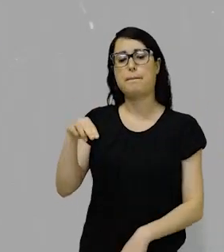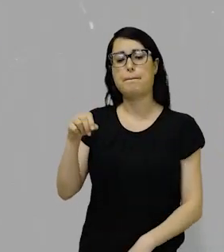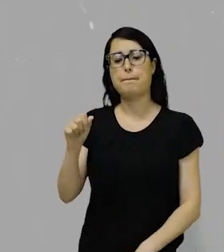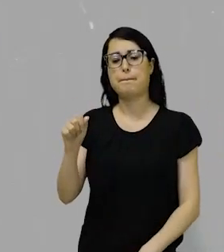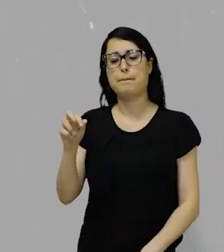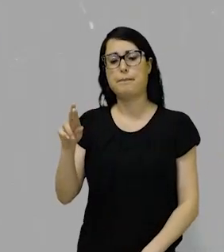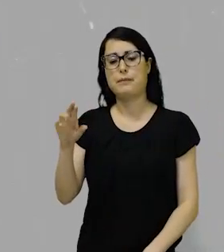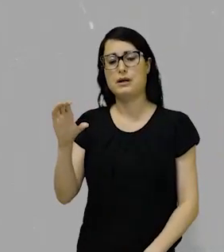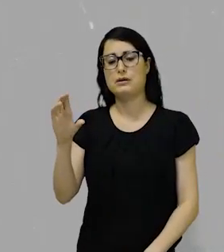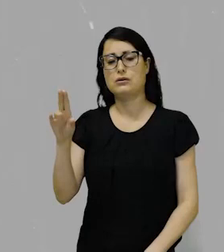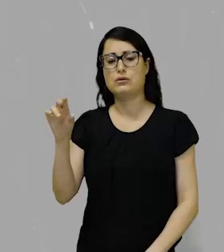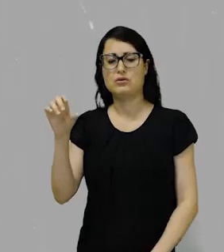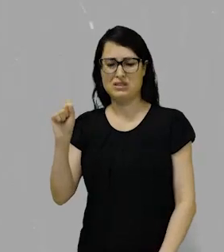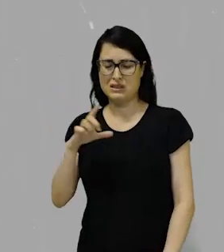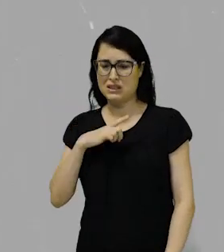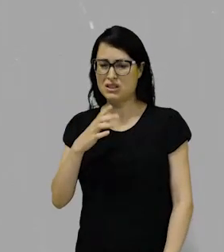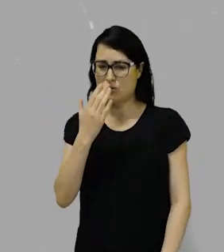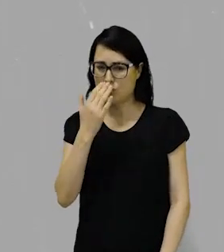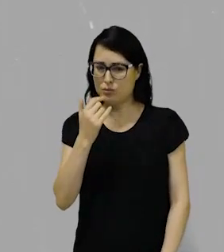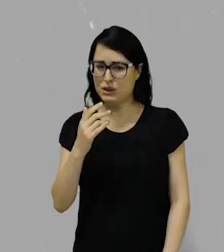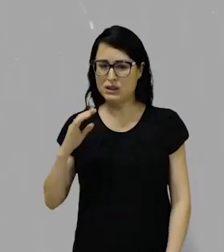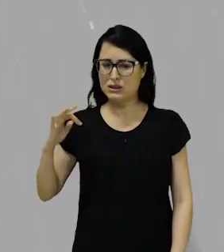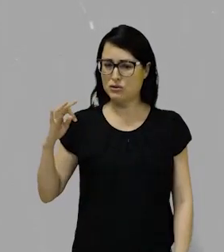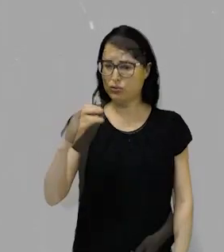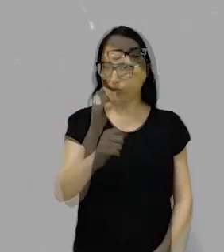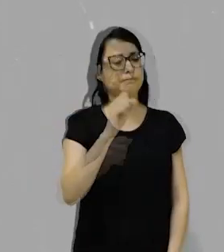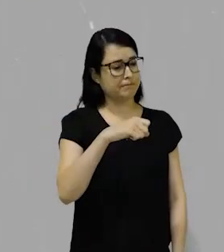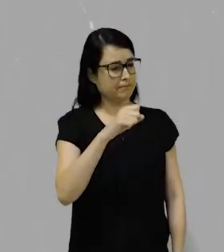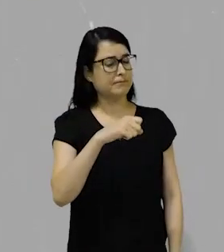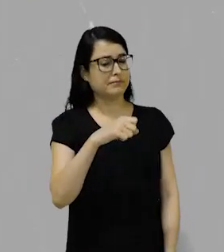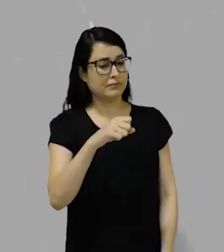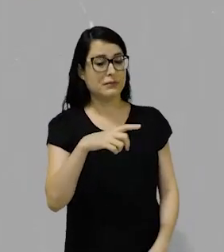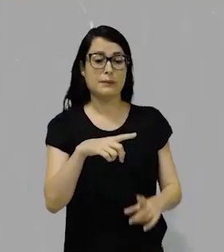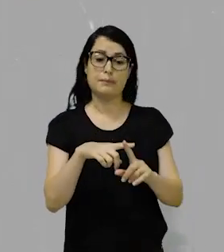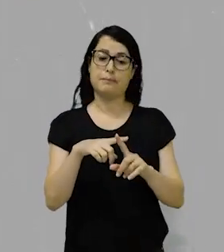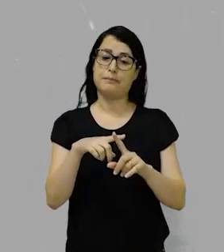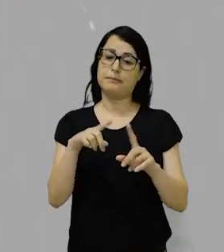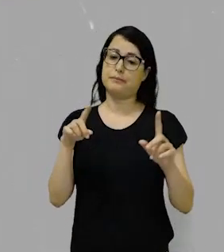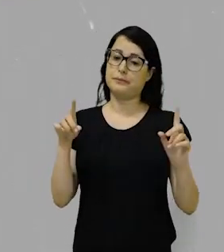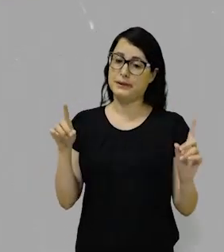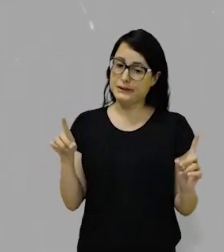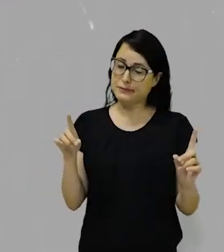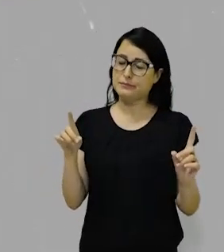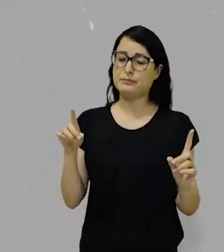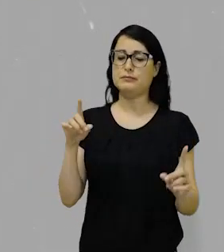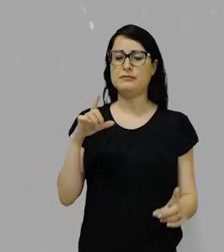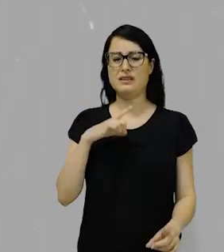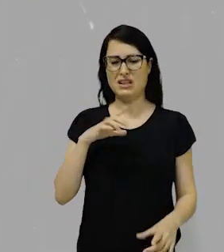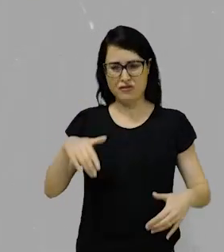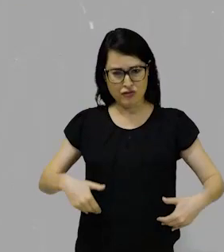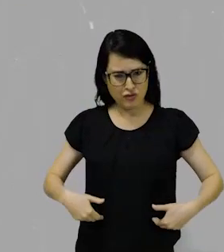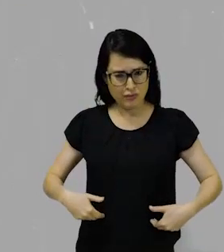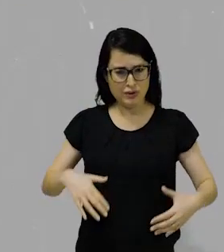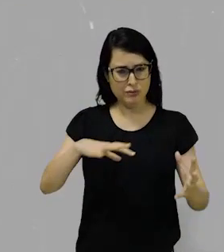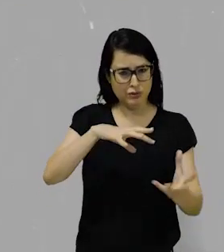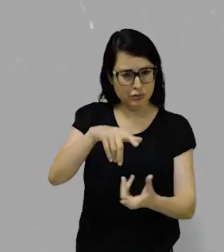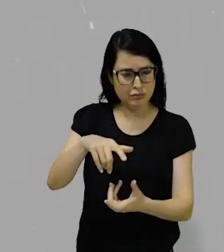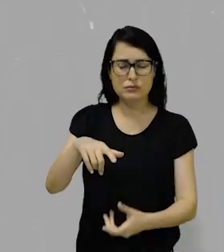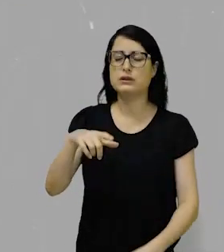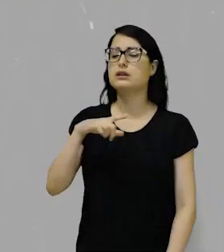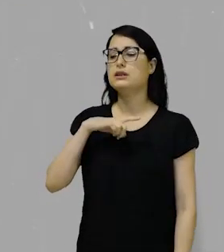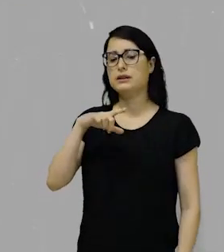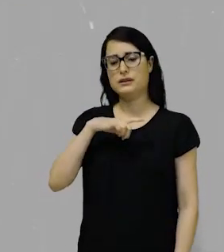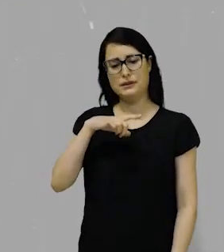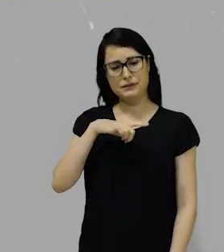no mundo todo para alimentar a população global? Mas tem fome no mundo?